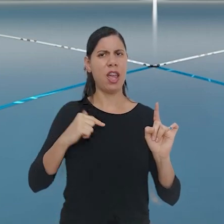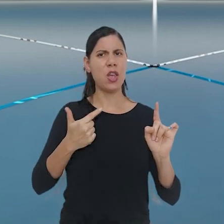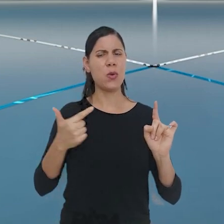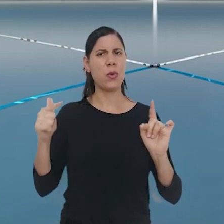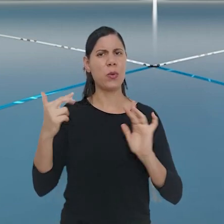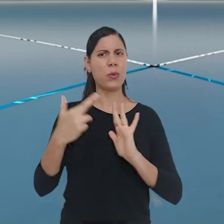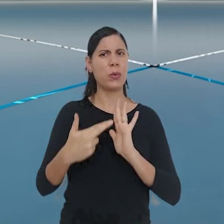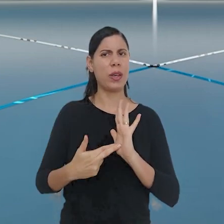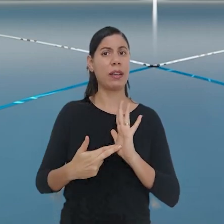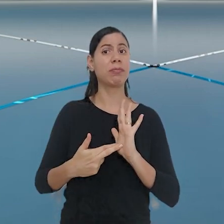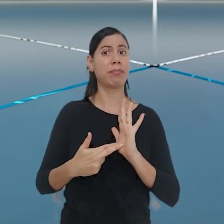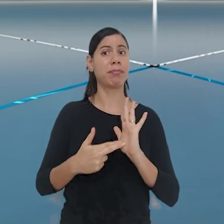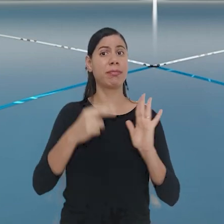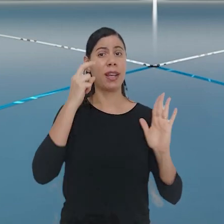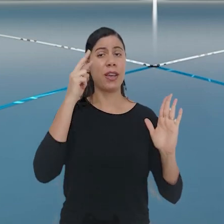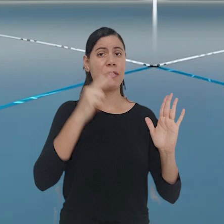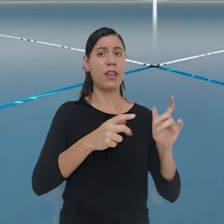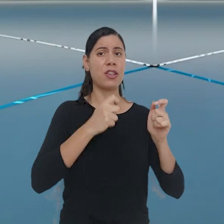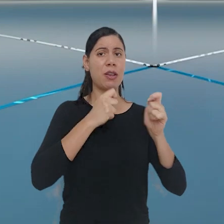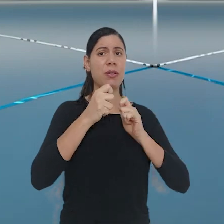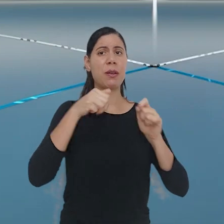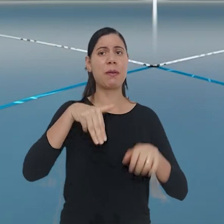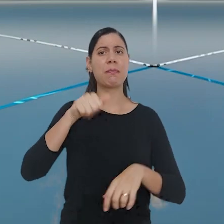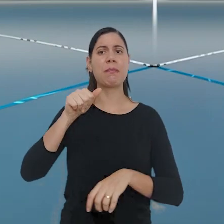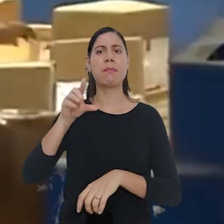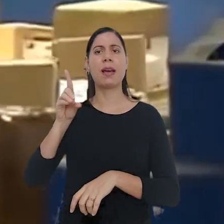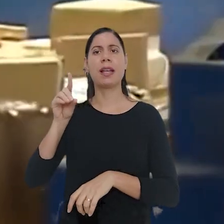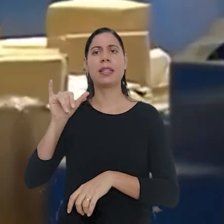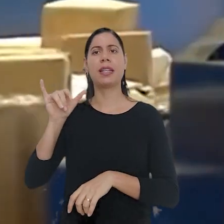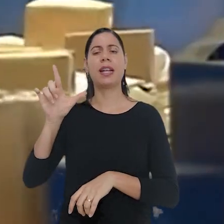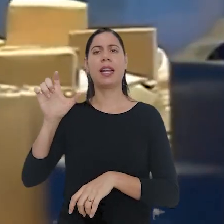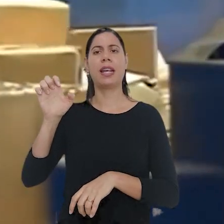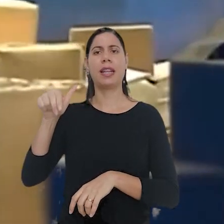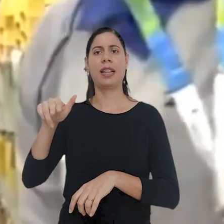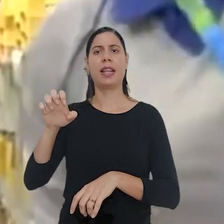exceções? Descubra na reportagem de Madeleine Machado.